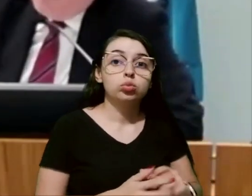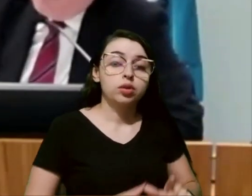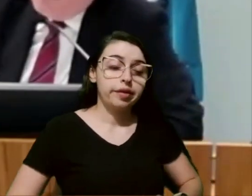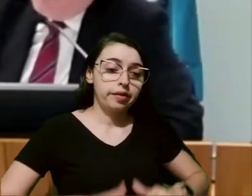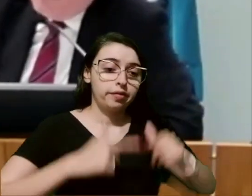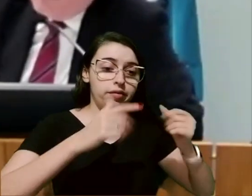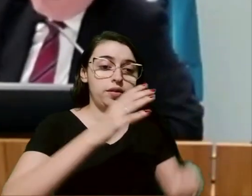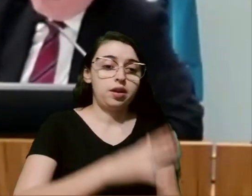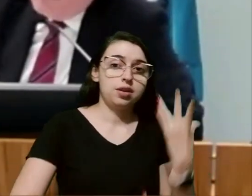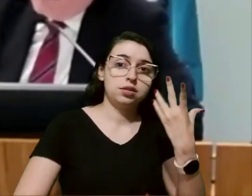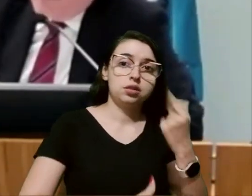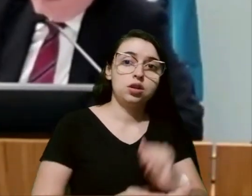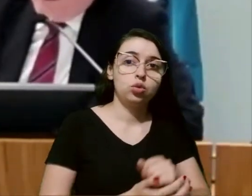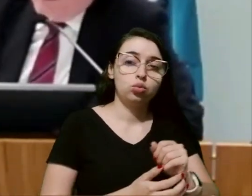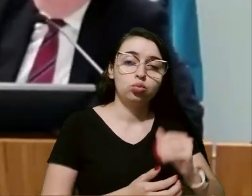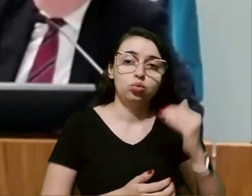superjuízes.